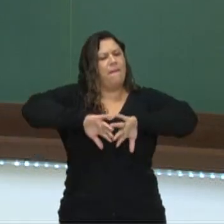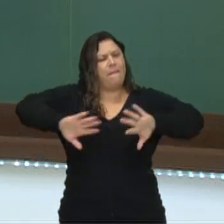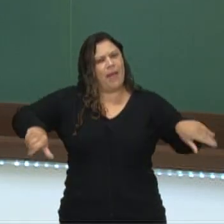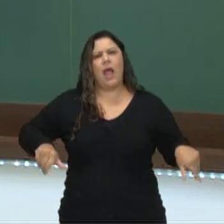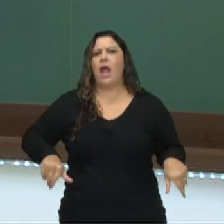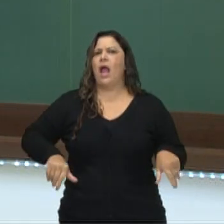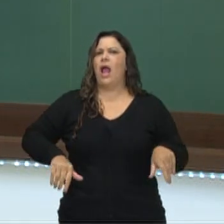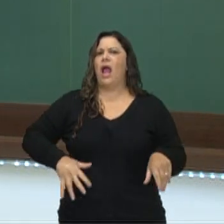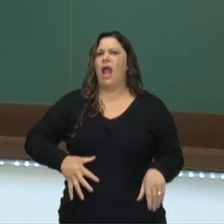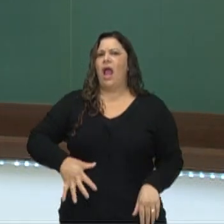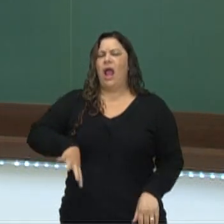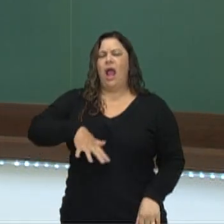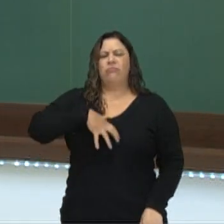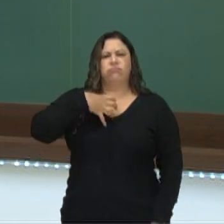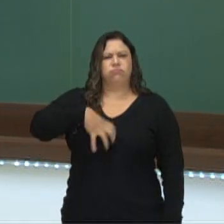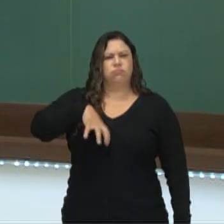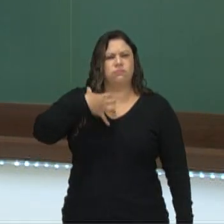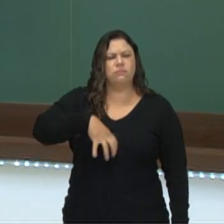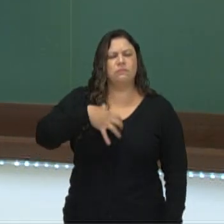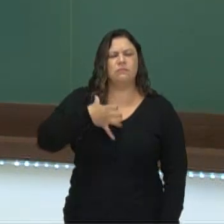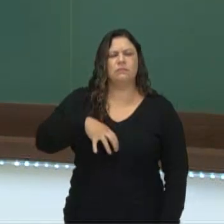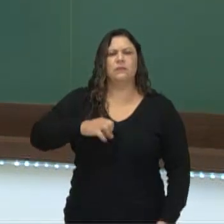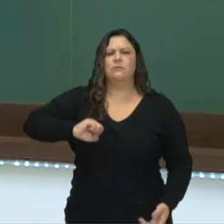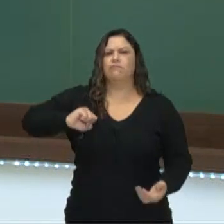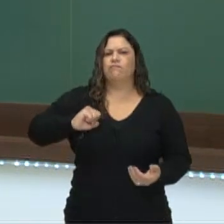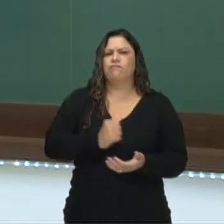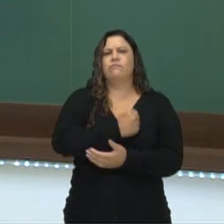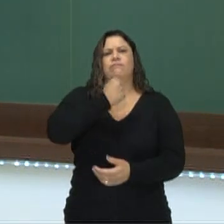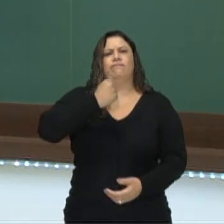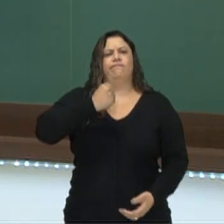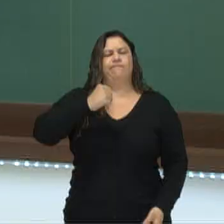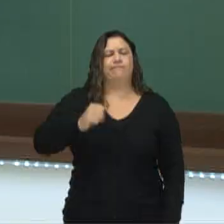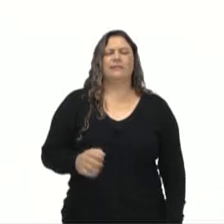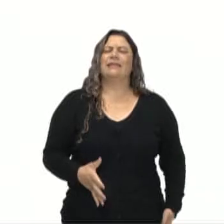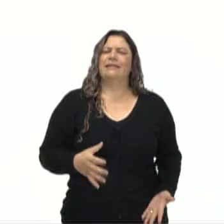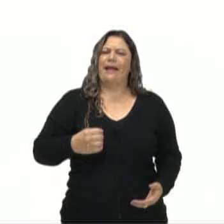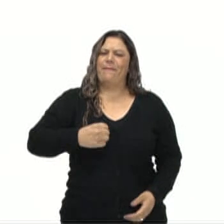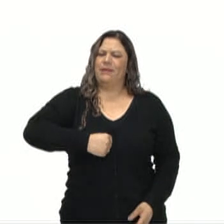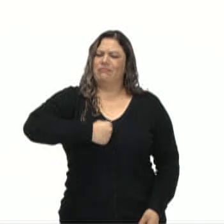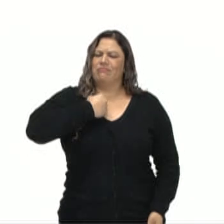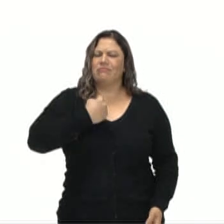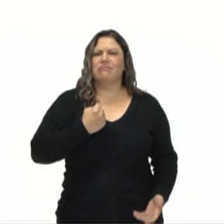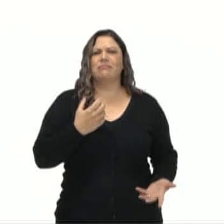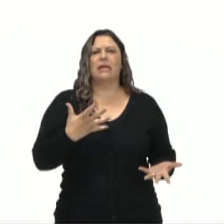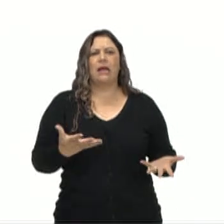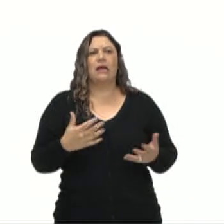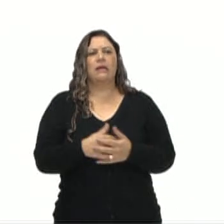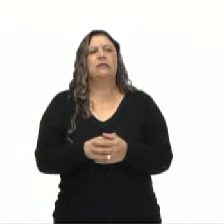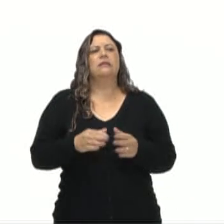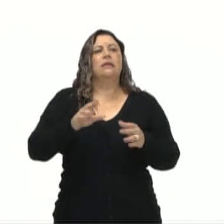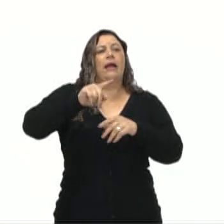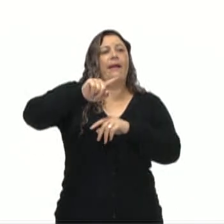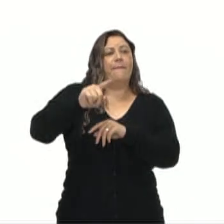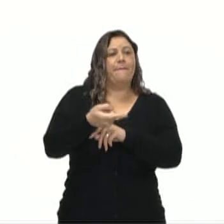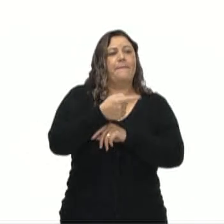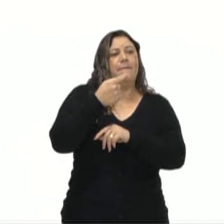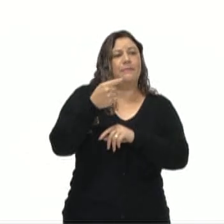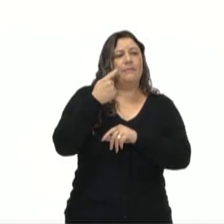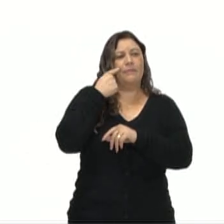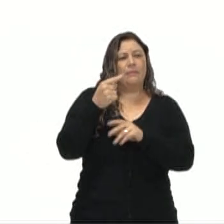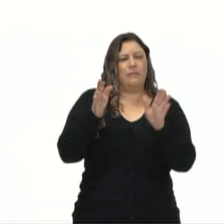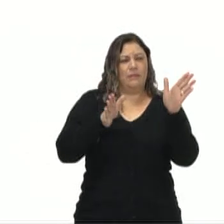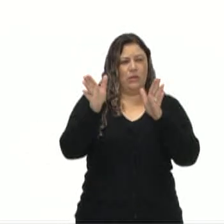escrito ódio. Foi o que aconteceu. Você vai ver. Em 6 de abril de 1994, a